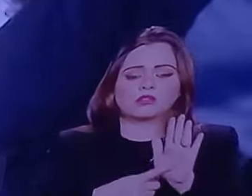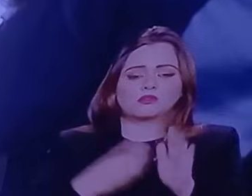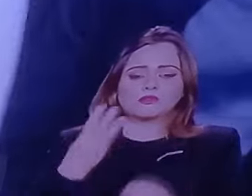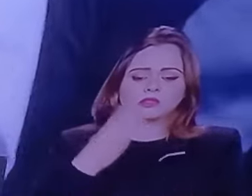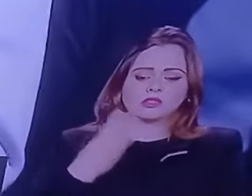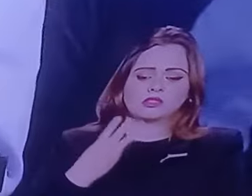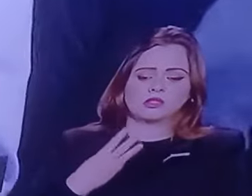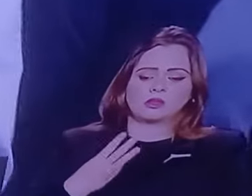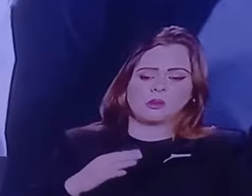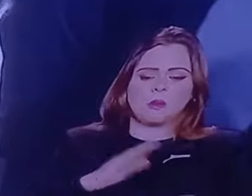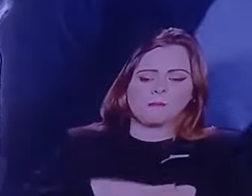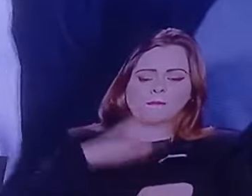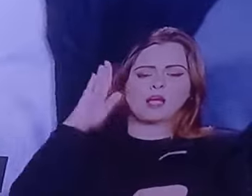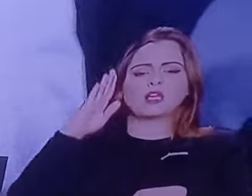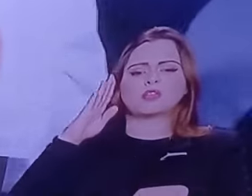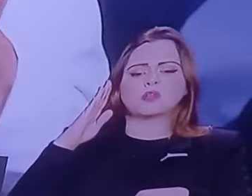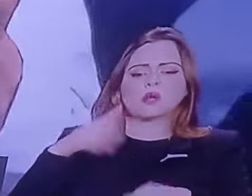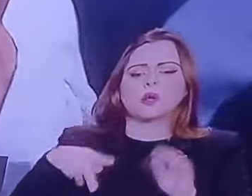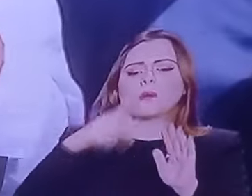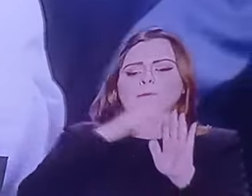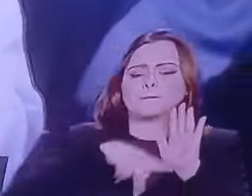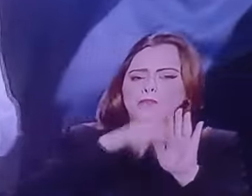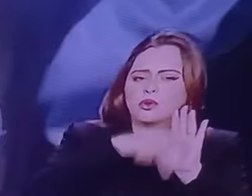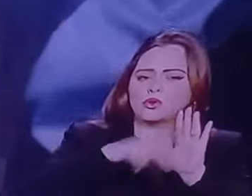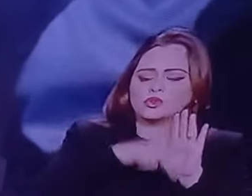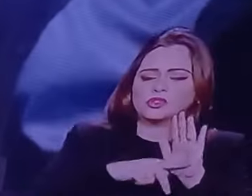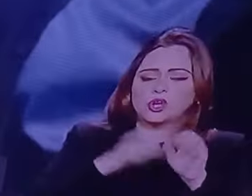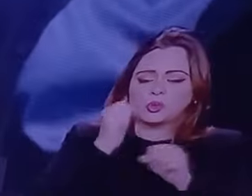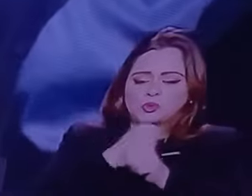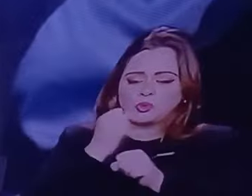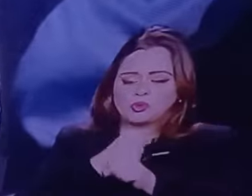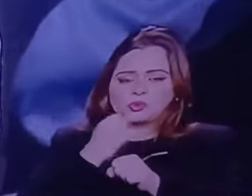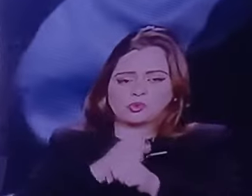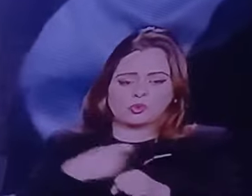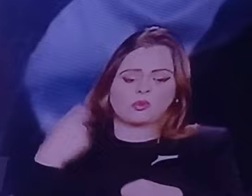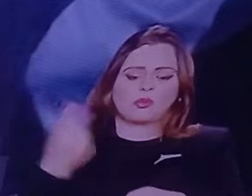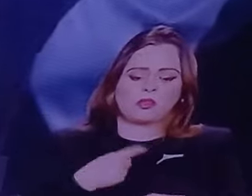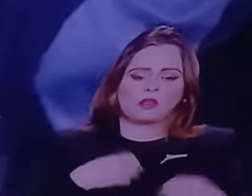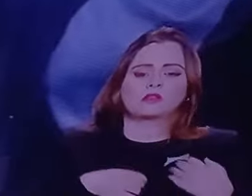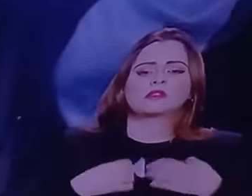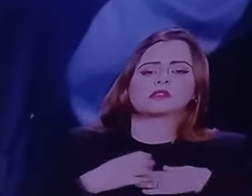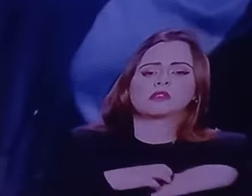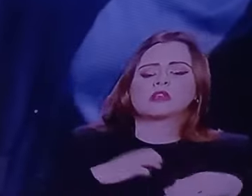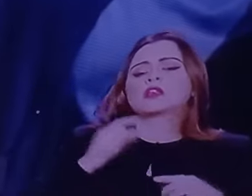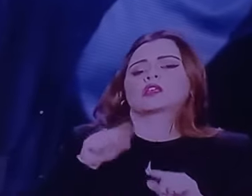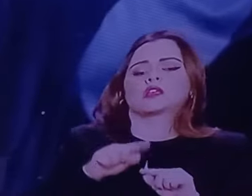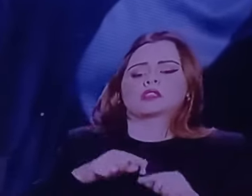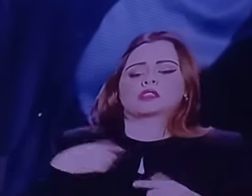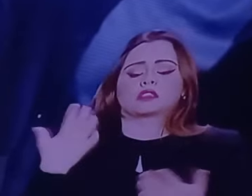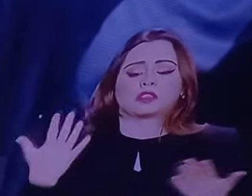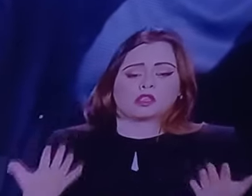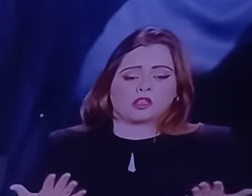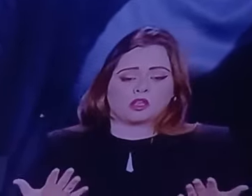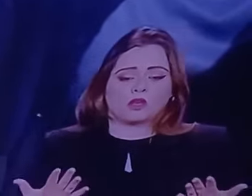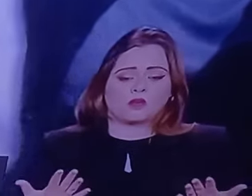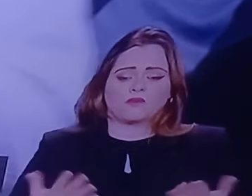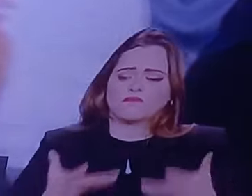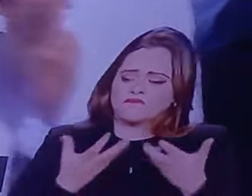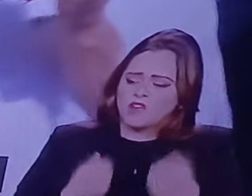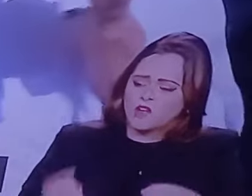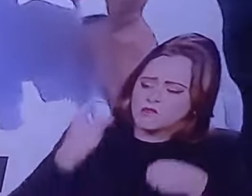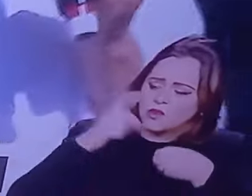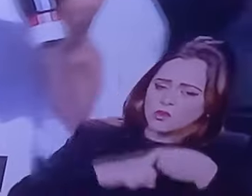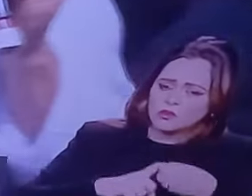o maior projeto de obra de infraestrutura desse país. E a gente, então, vai voltar